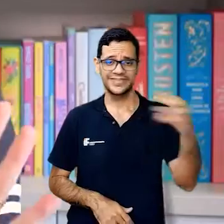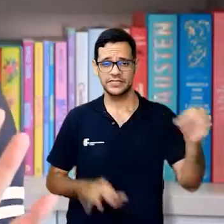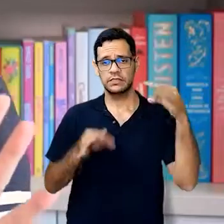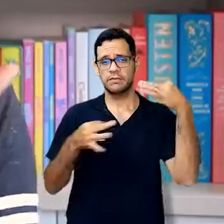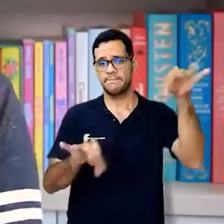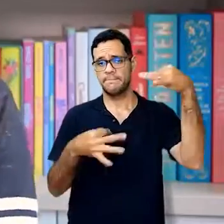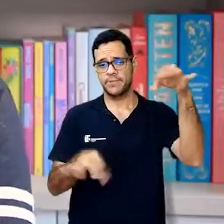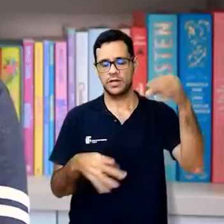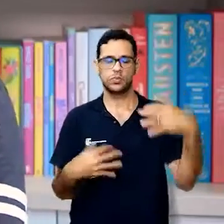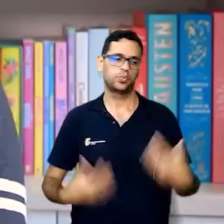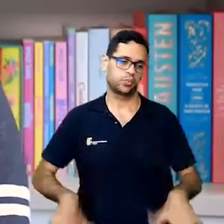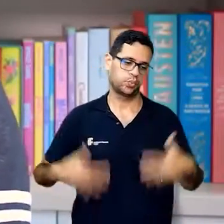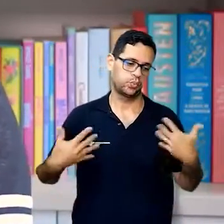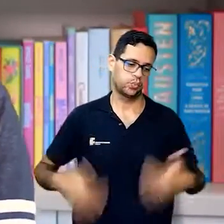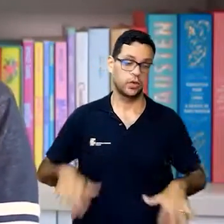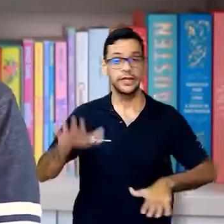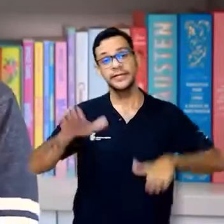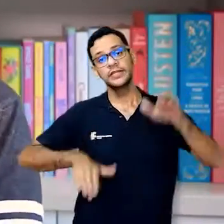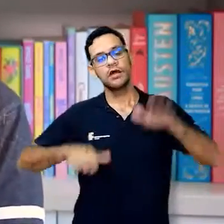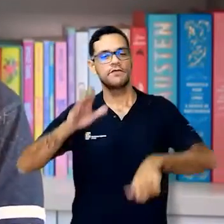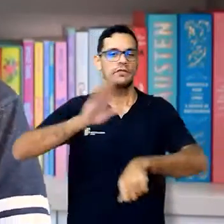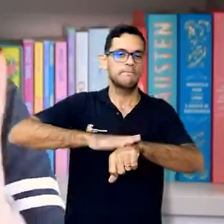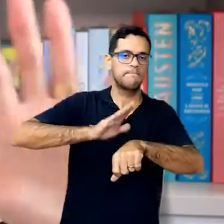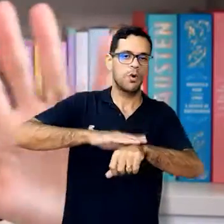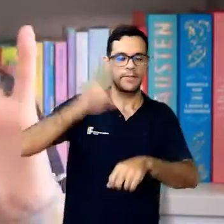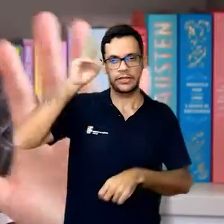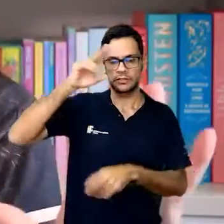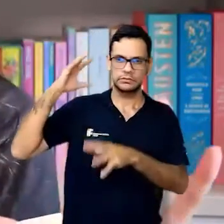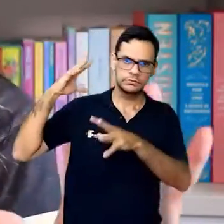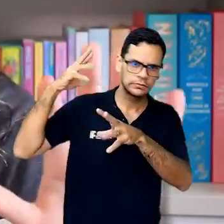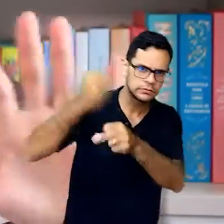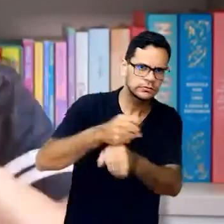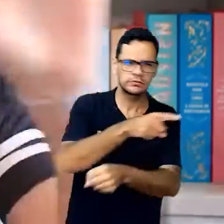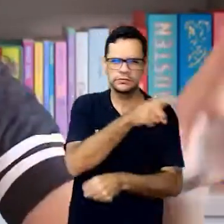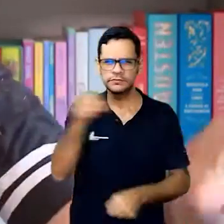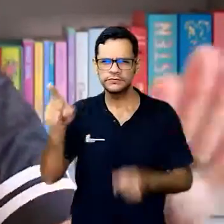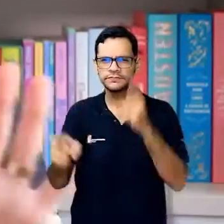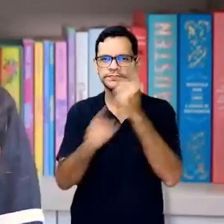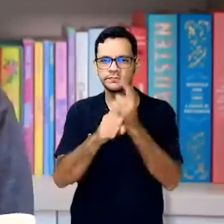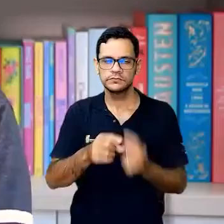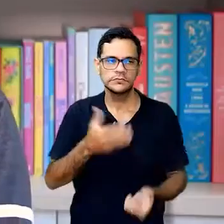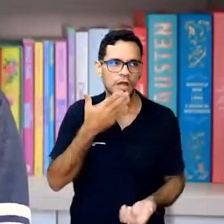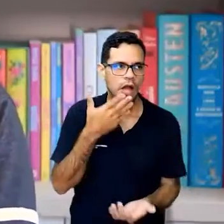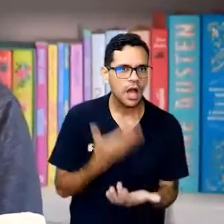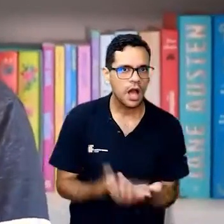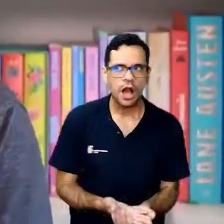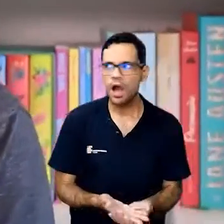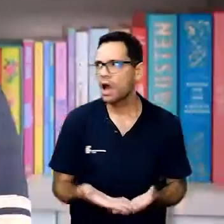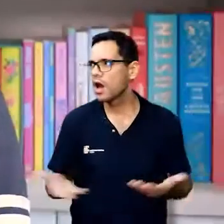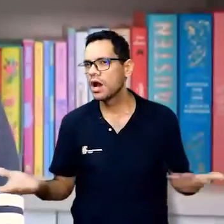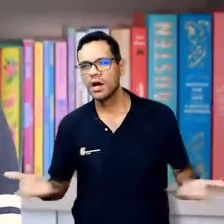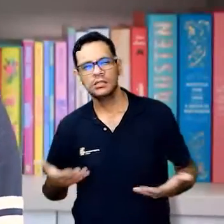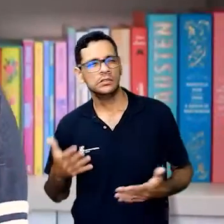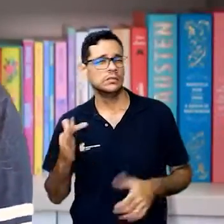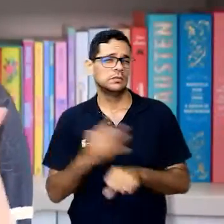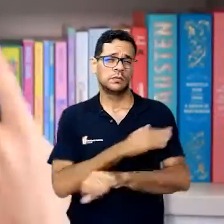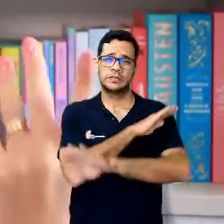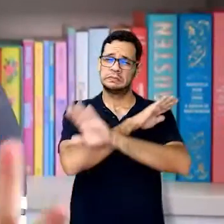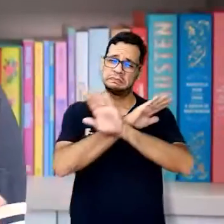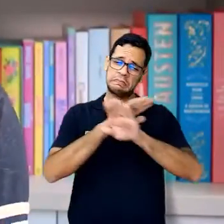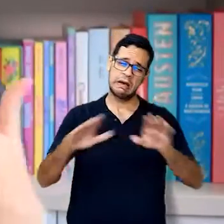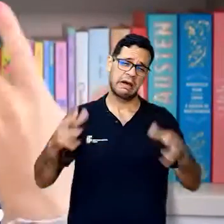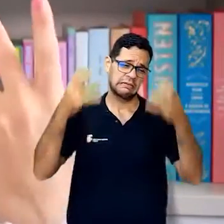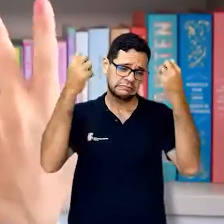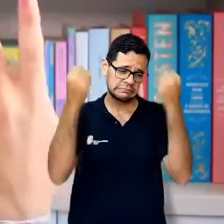tem 1.300 páginas, e, assim, talvez em algum momento da história vai ter um momento que você vai achar, nossa, tipo, não aguento mais,